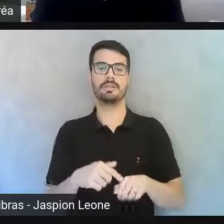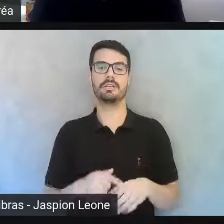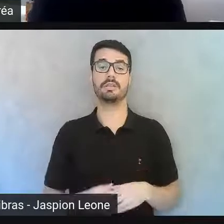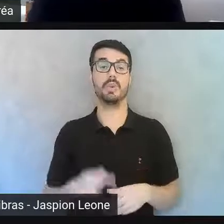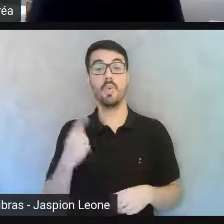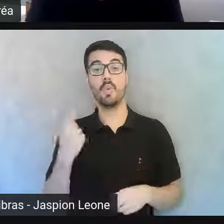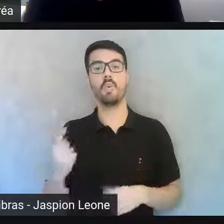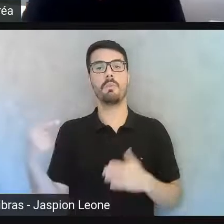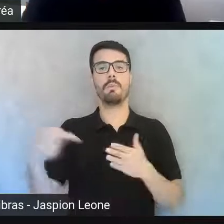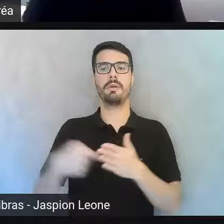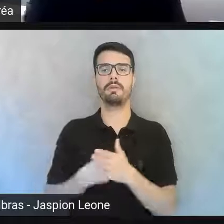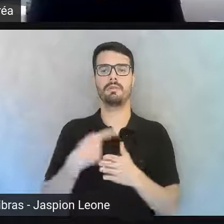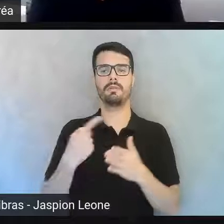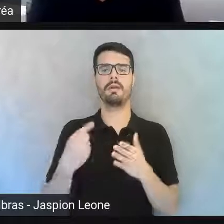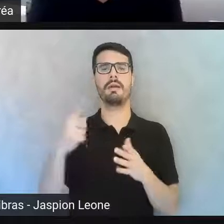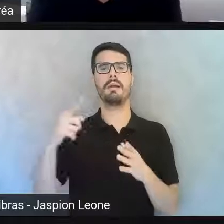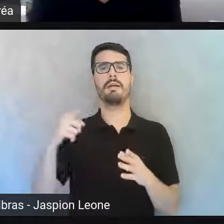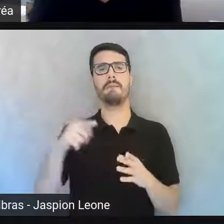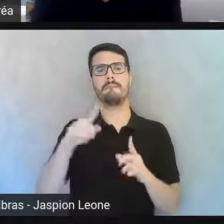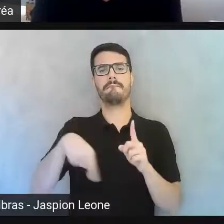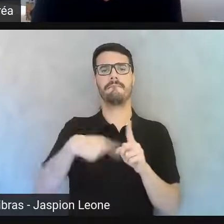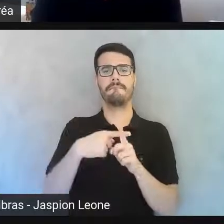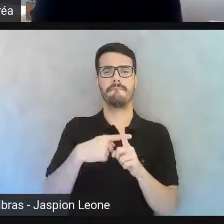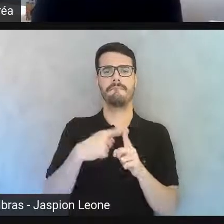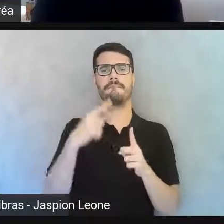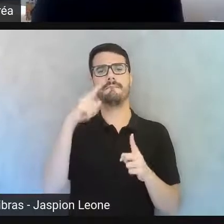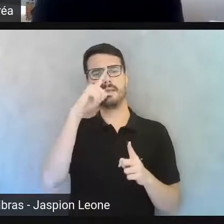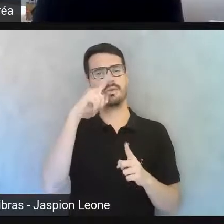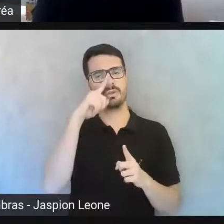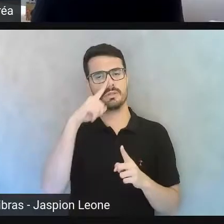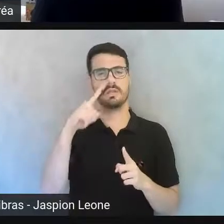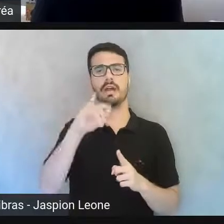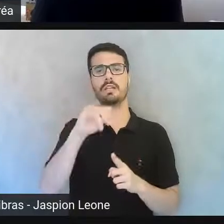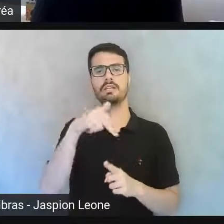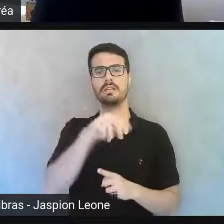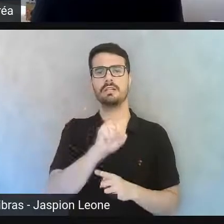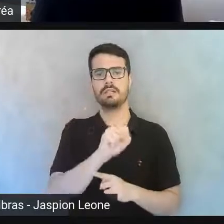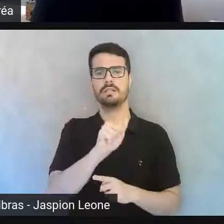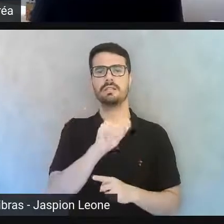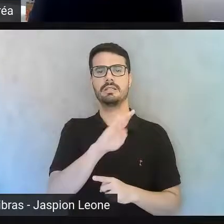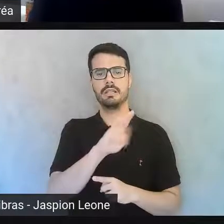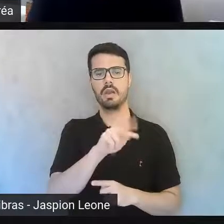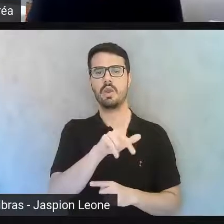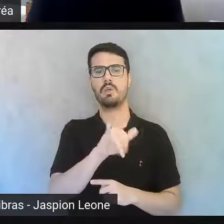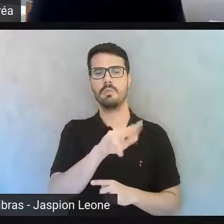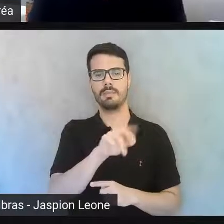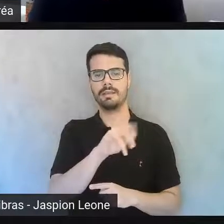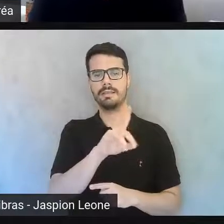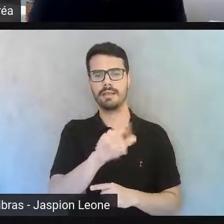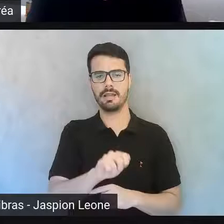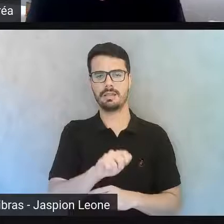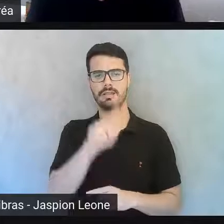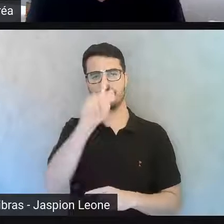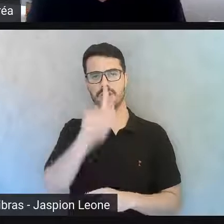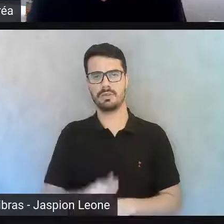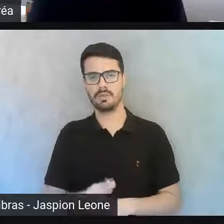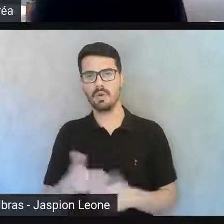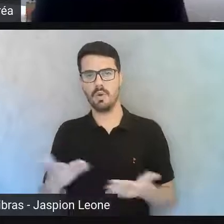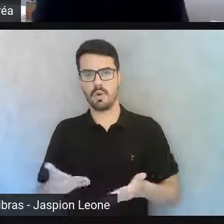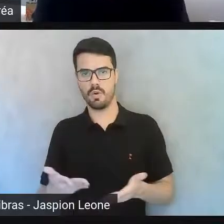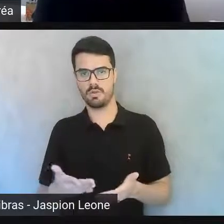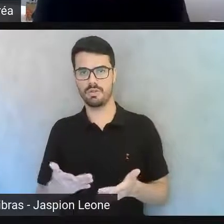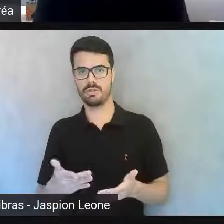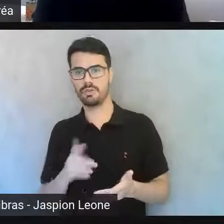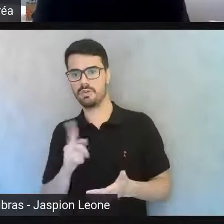era esse caso de periculosidade, salubridade e tudo. Então, assim, o gestor hoje não está na época que ele não tem acesso.